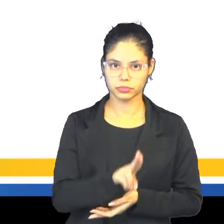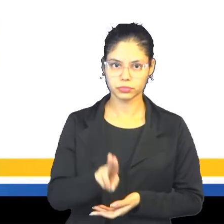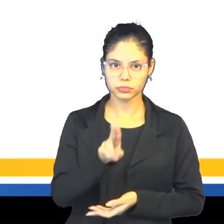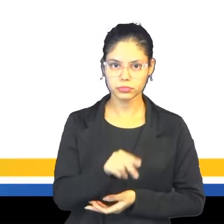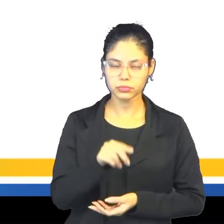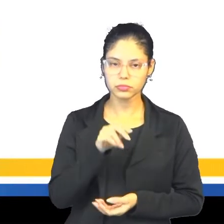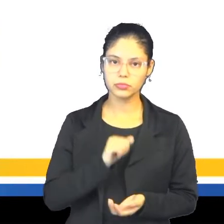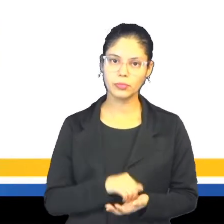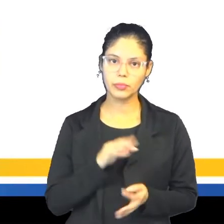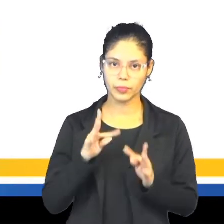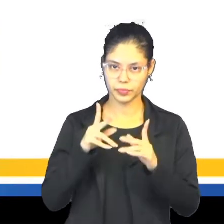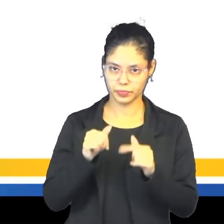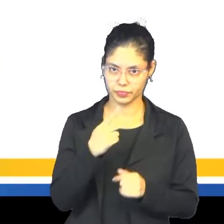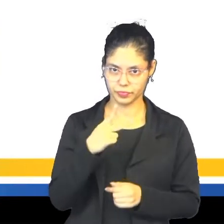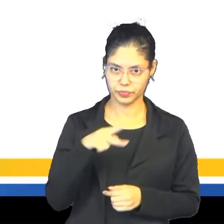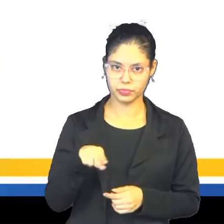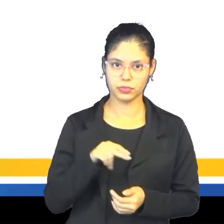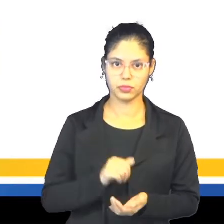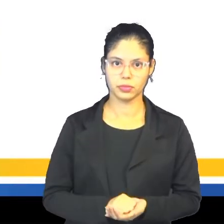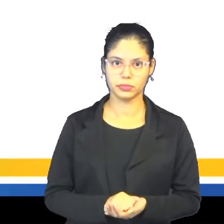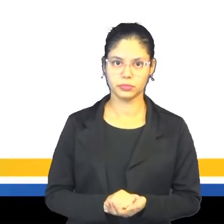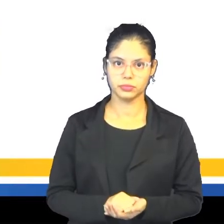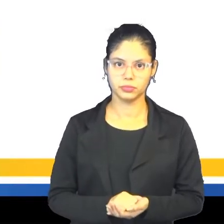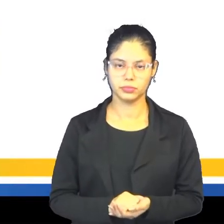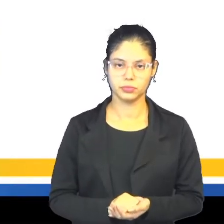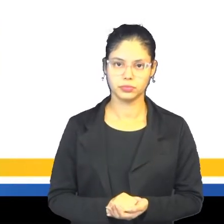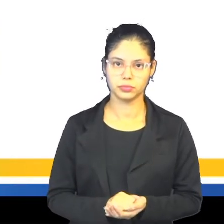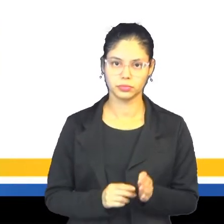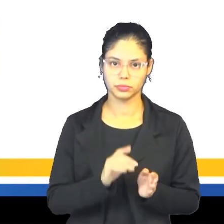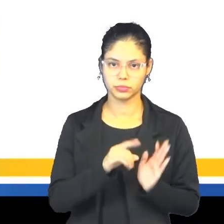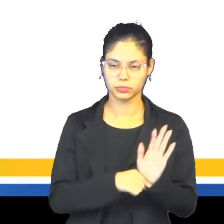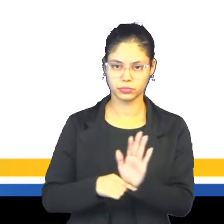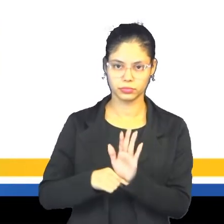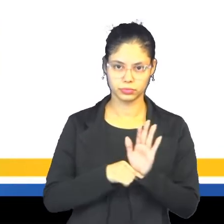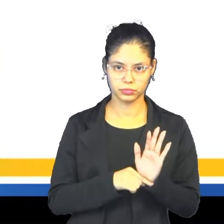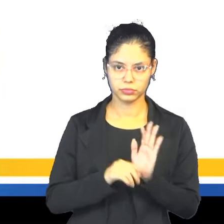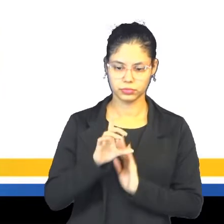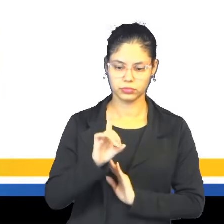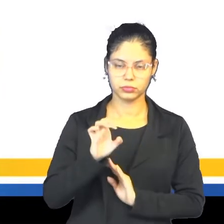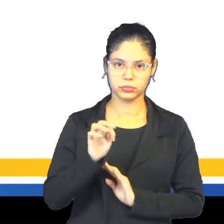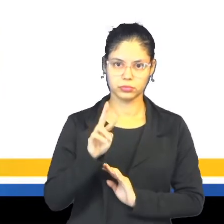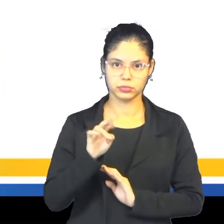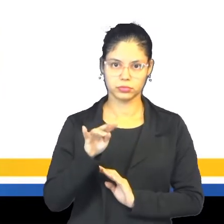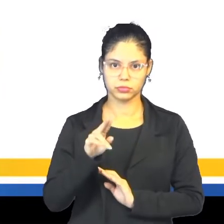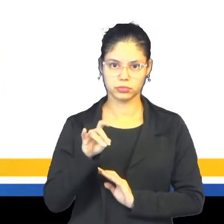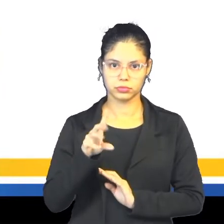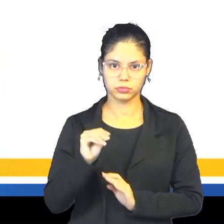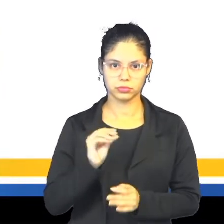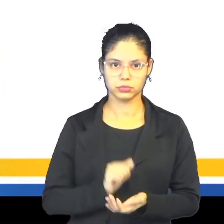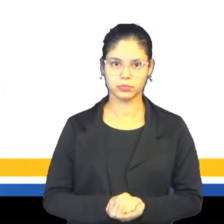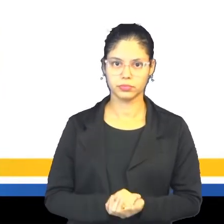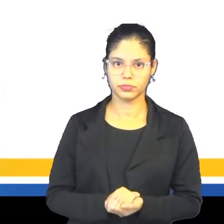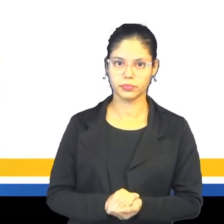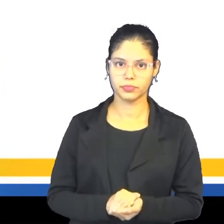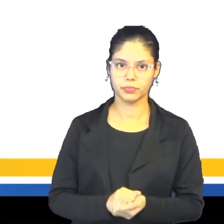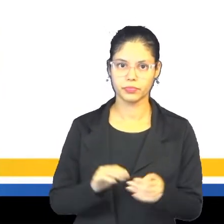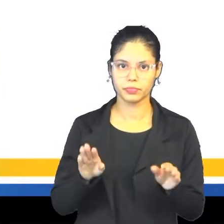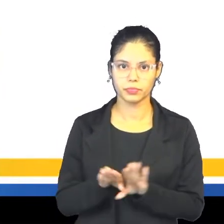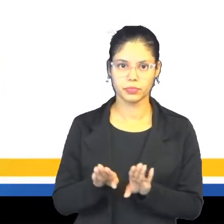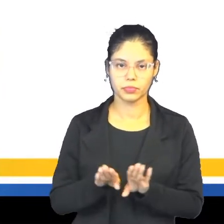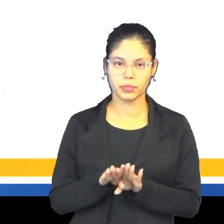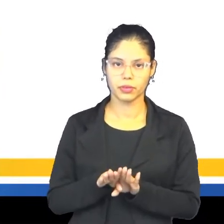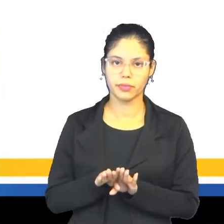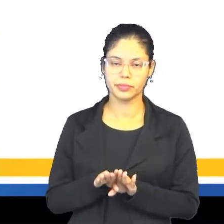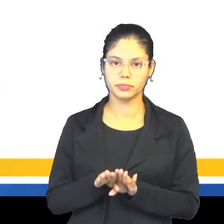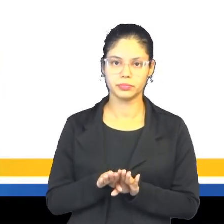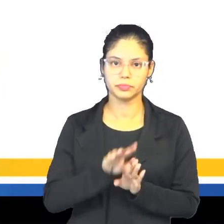dois tipos de pronome, que são os pronomes demonstrativos, né? Que é o ele, esse, este, ele, é esse, aquele. E também os